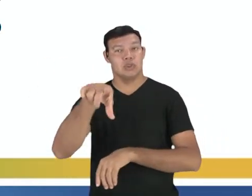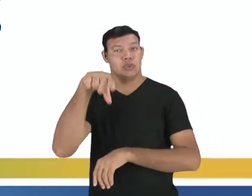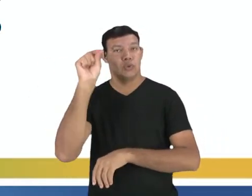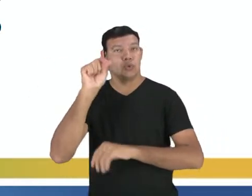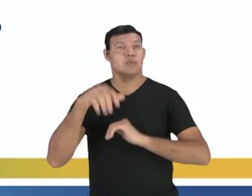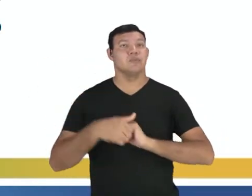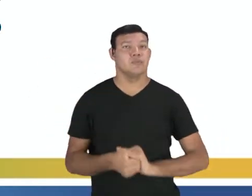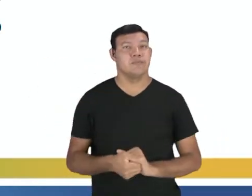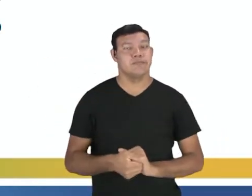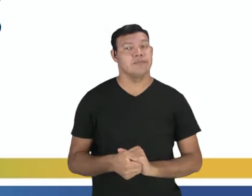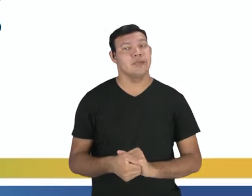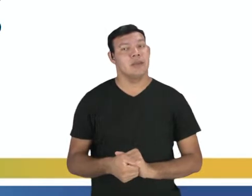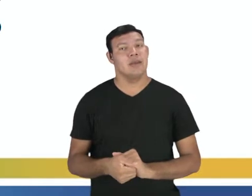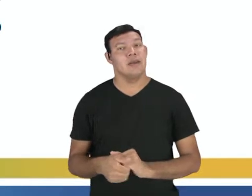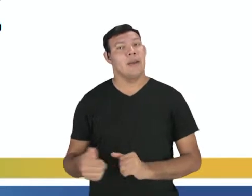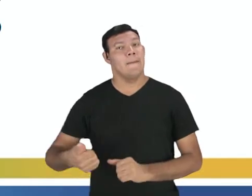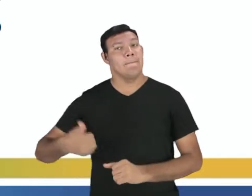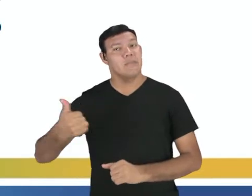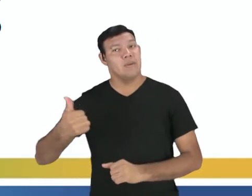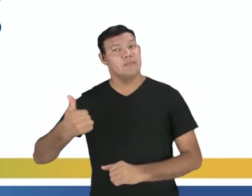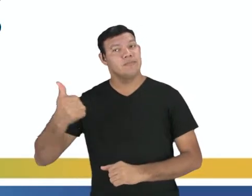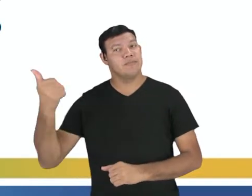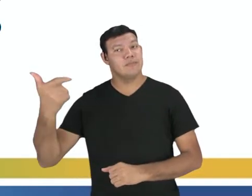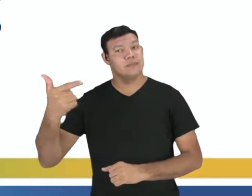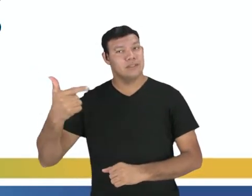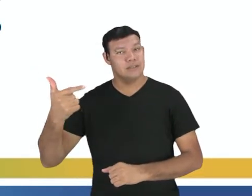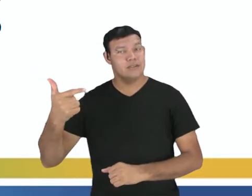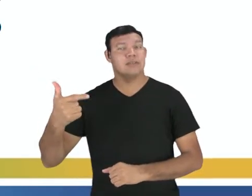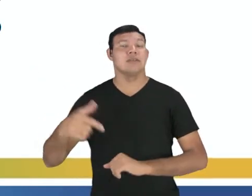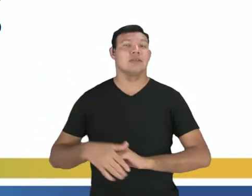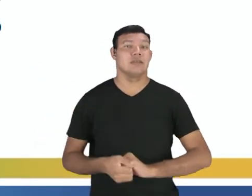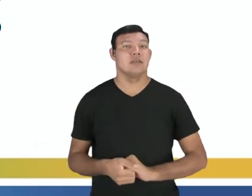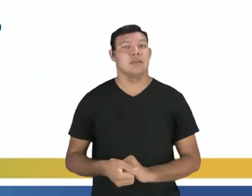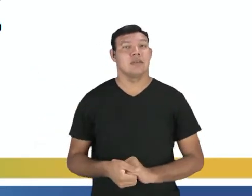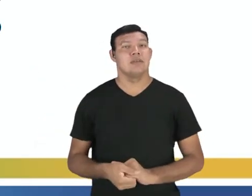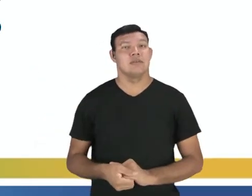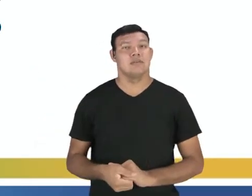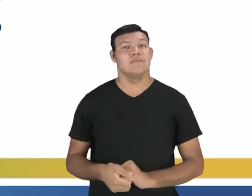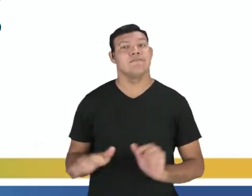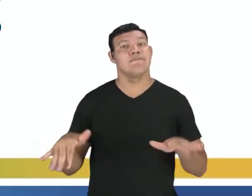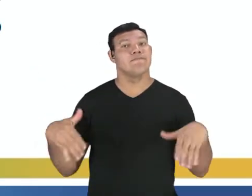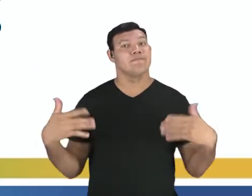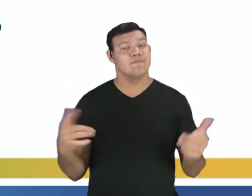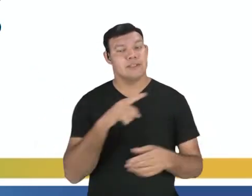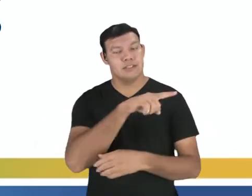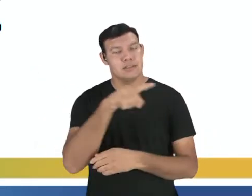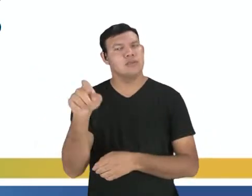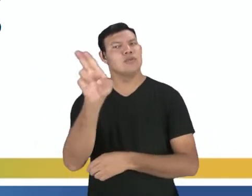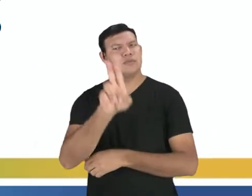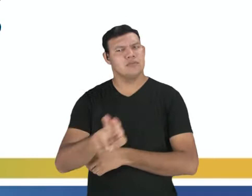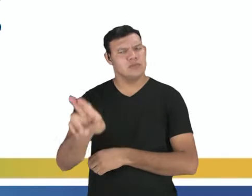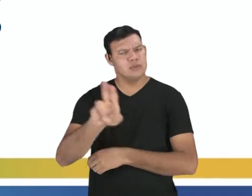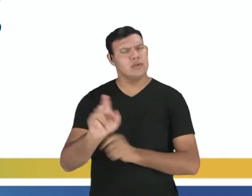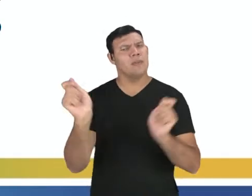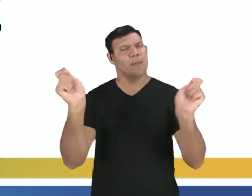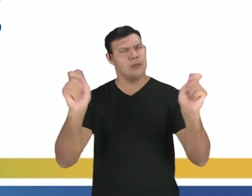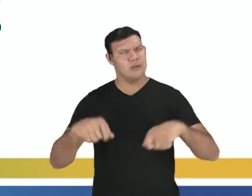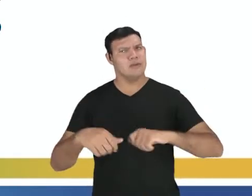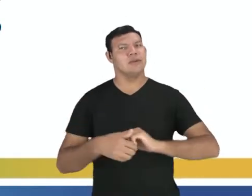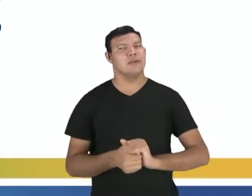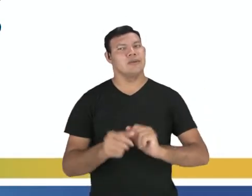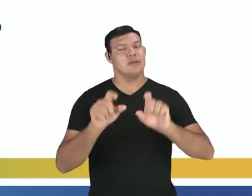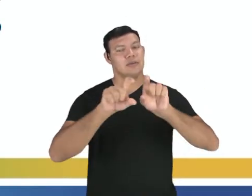expressões. Primeiro, segundo, no caso seguinte. Então, vocês podem utilizar essas expressões para começar